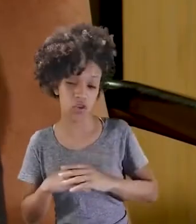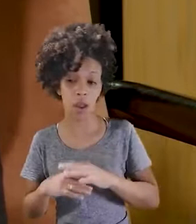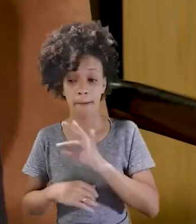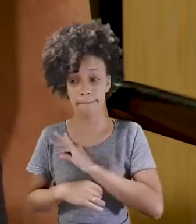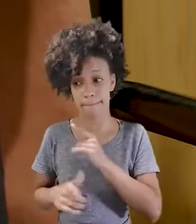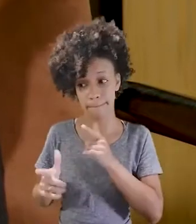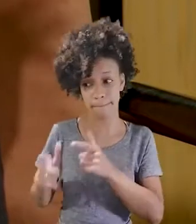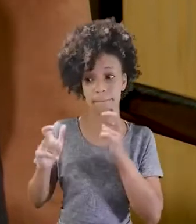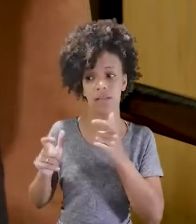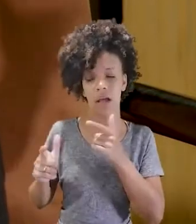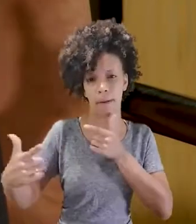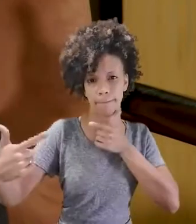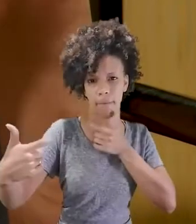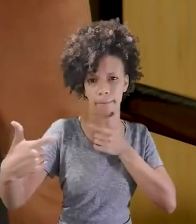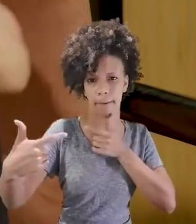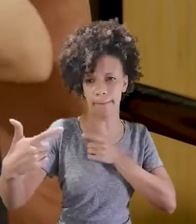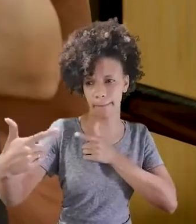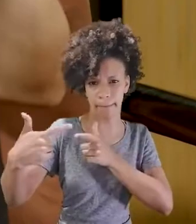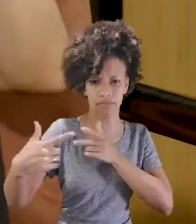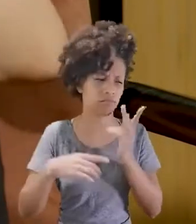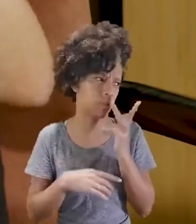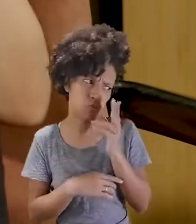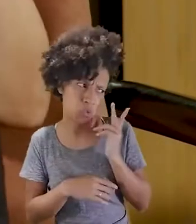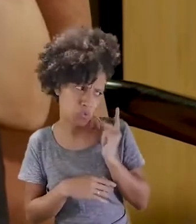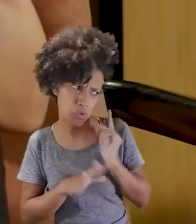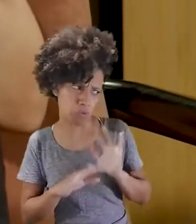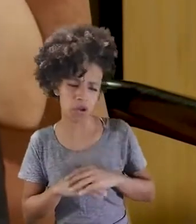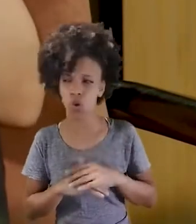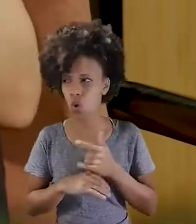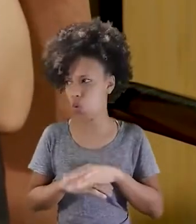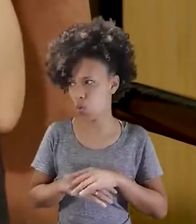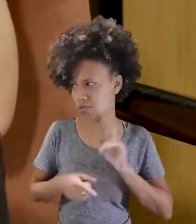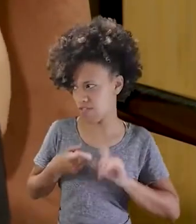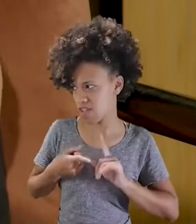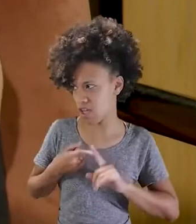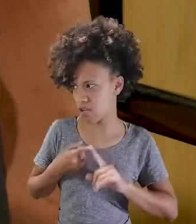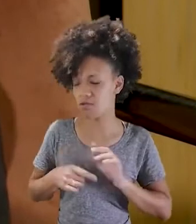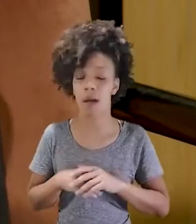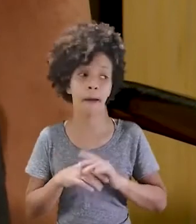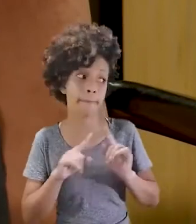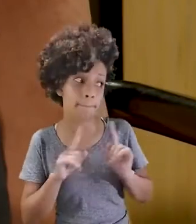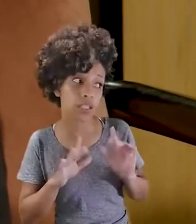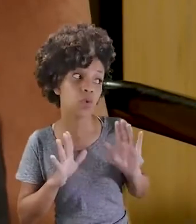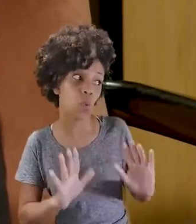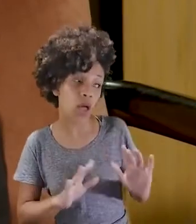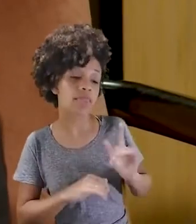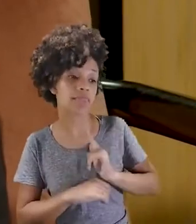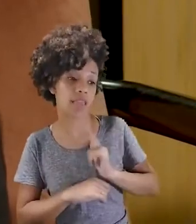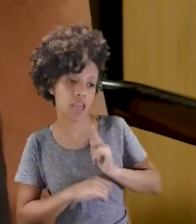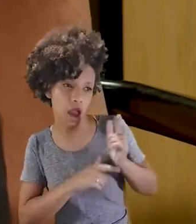uma coisa é a polícia matar de fato de uma troca de tiros que eles acho que é melhor que fica acontece não vai ter Vingança isso agora quando a